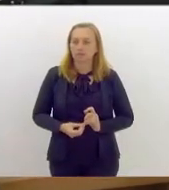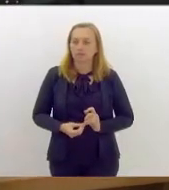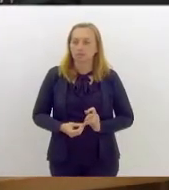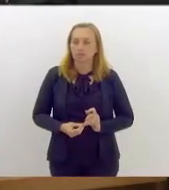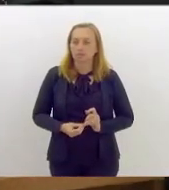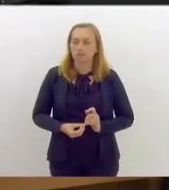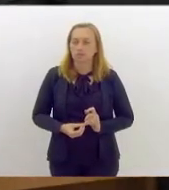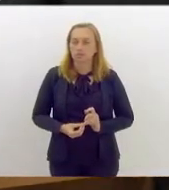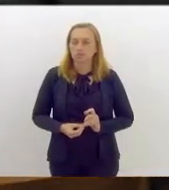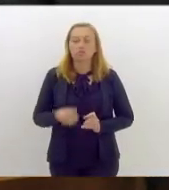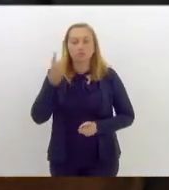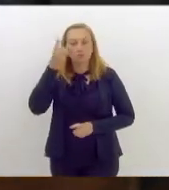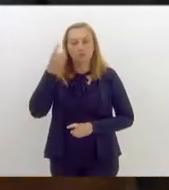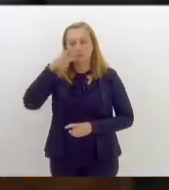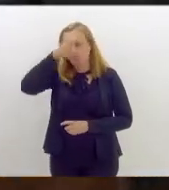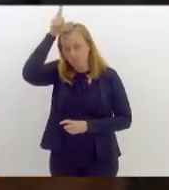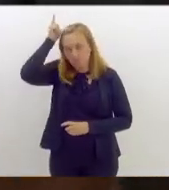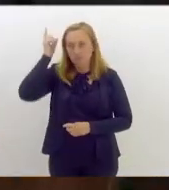E Luiz Paulo.